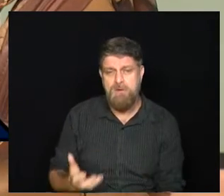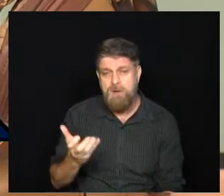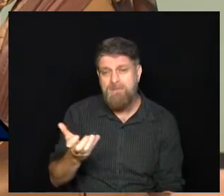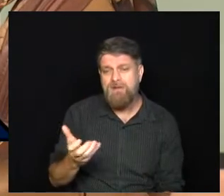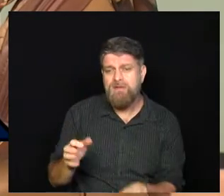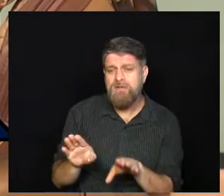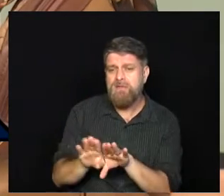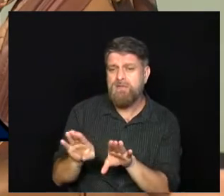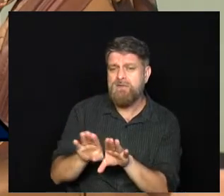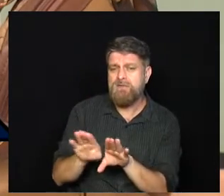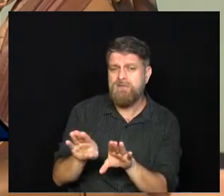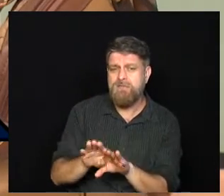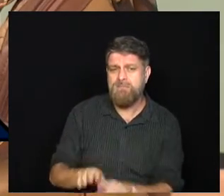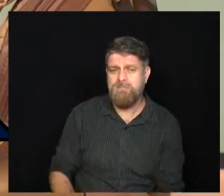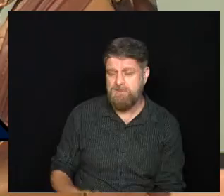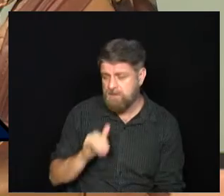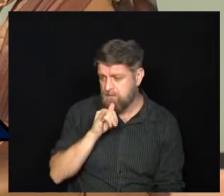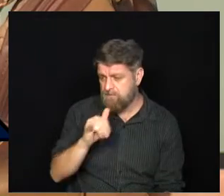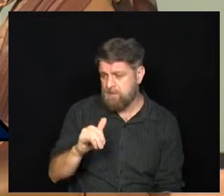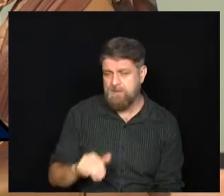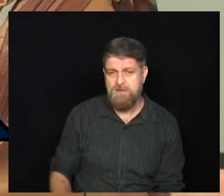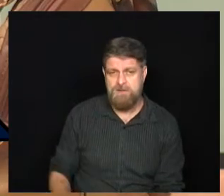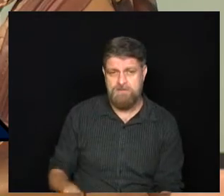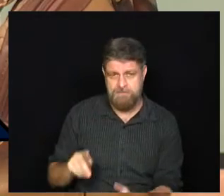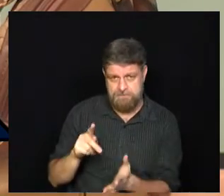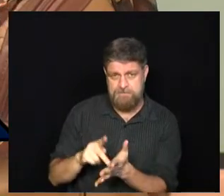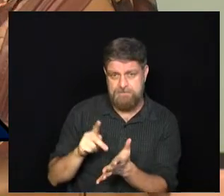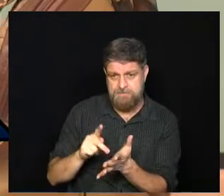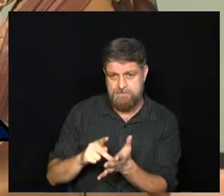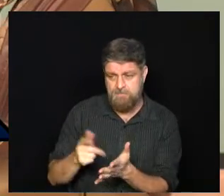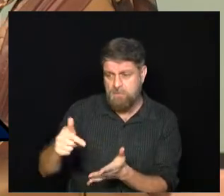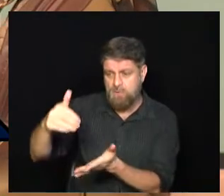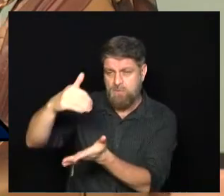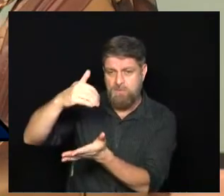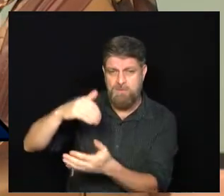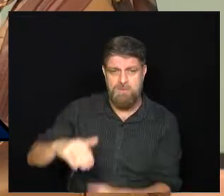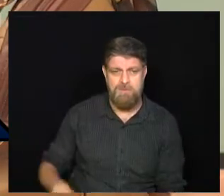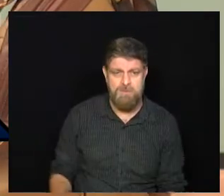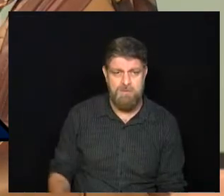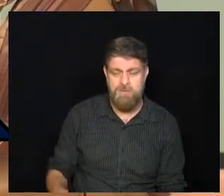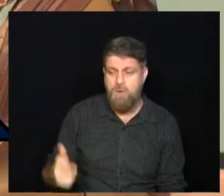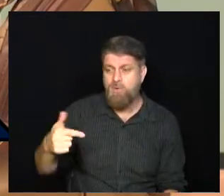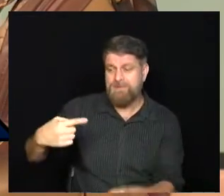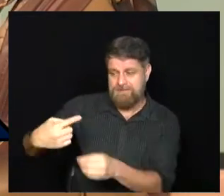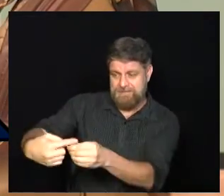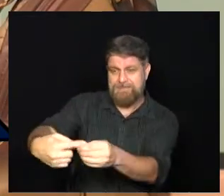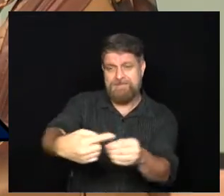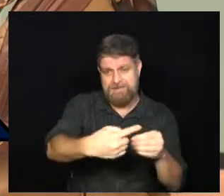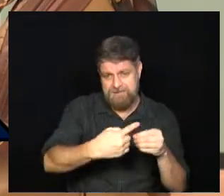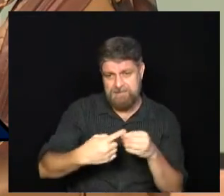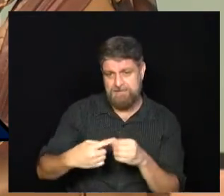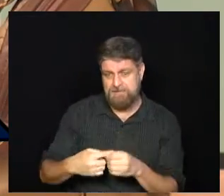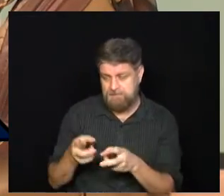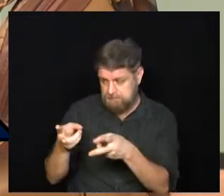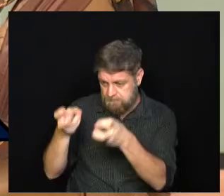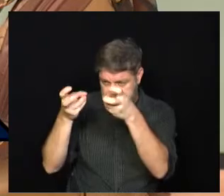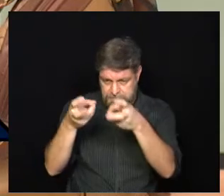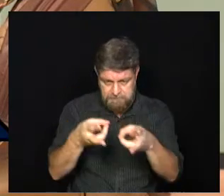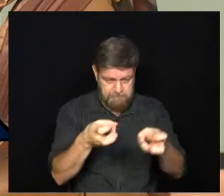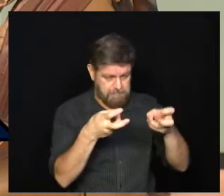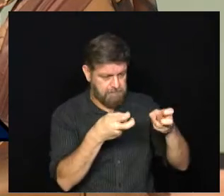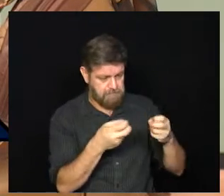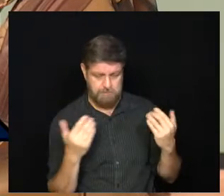que realmente acho que em vista de outras secretarias, de outros municípios que a gente tem visto,